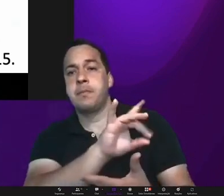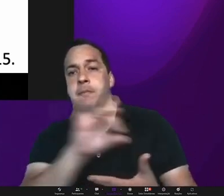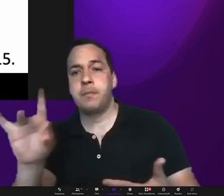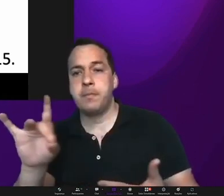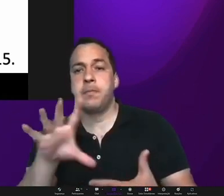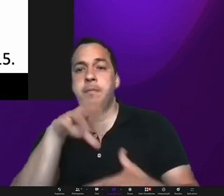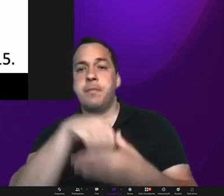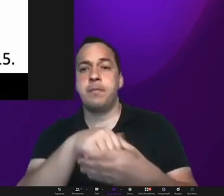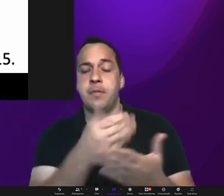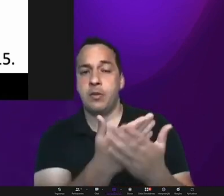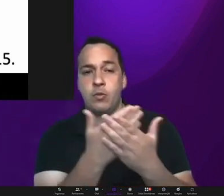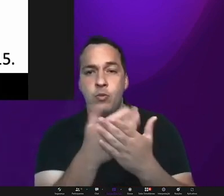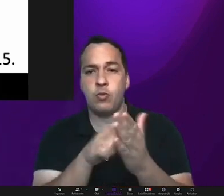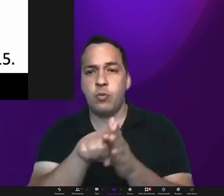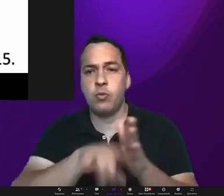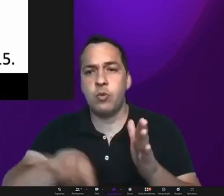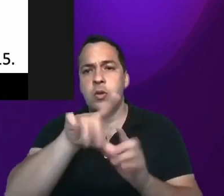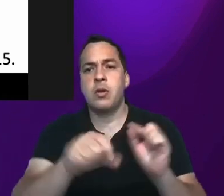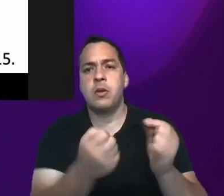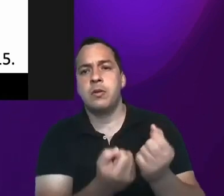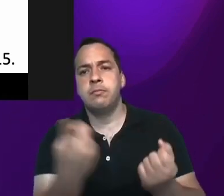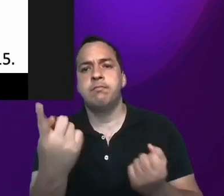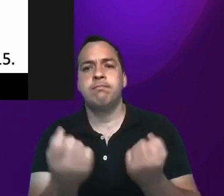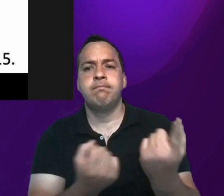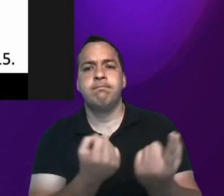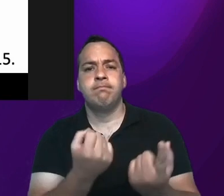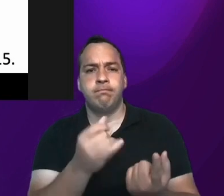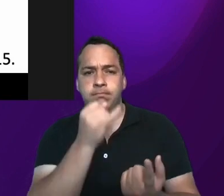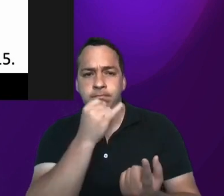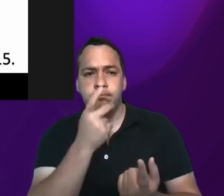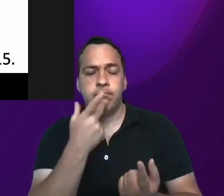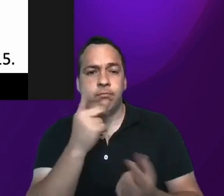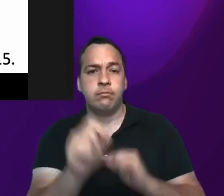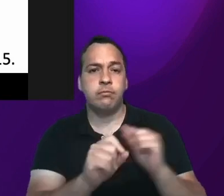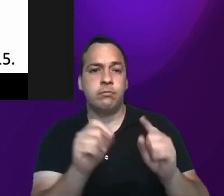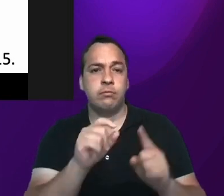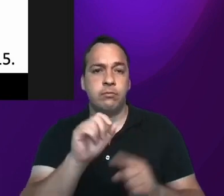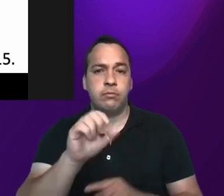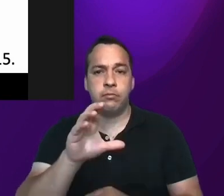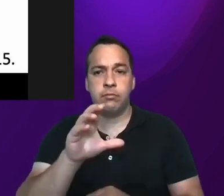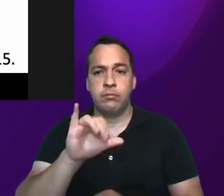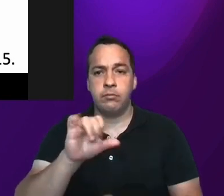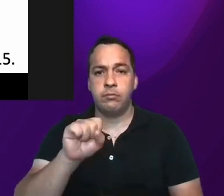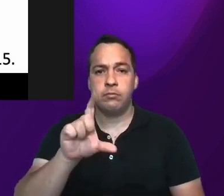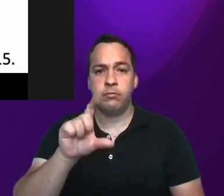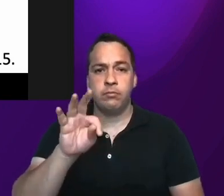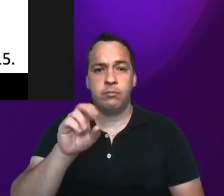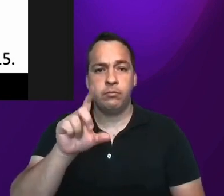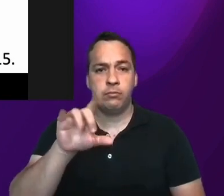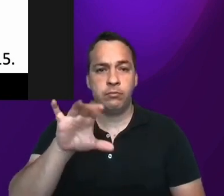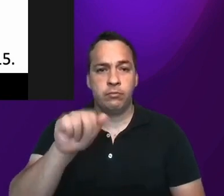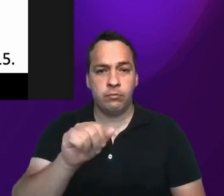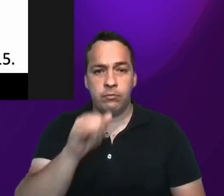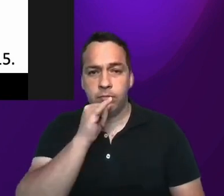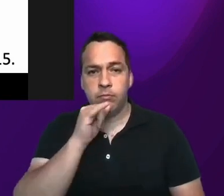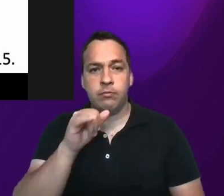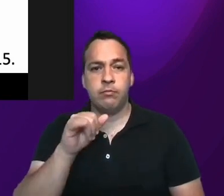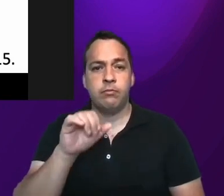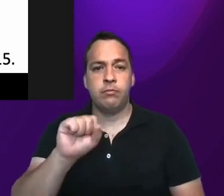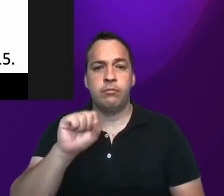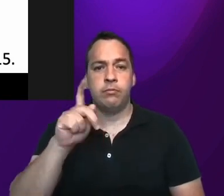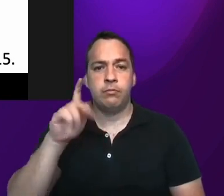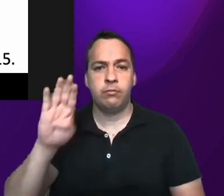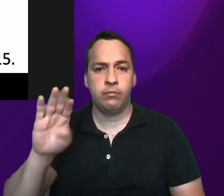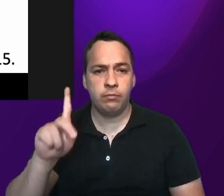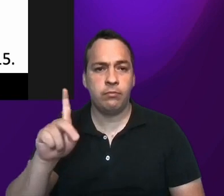estudos, né? Alguns estudos consideram hipotensão como uma sistólica menor que 90, outro com uma queda menor